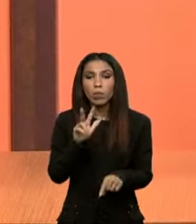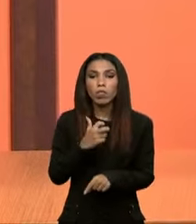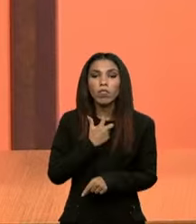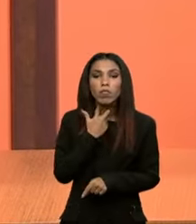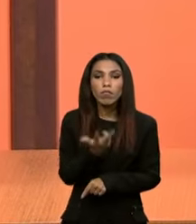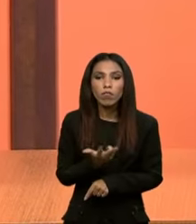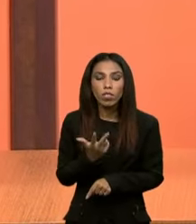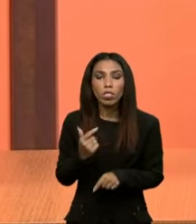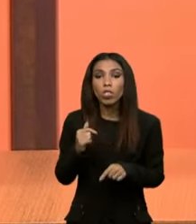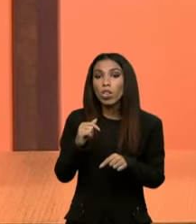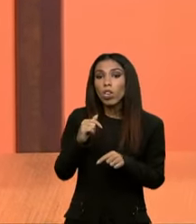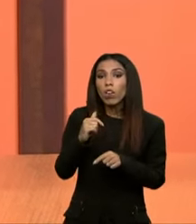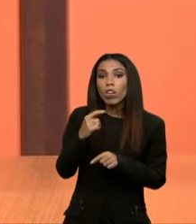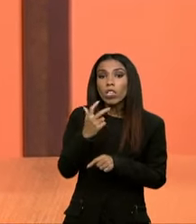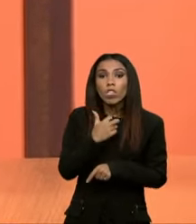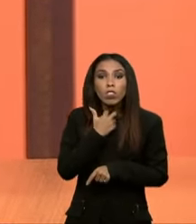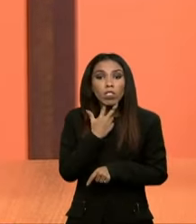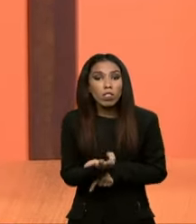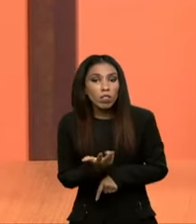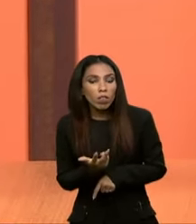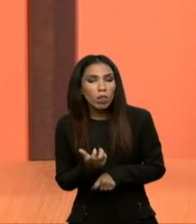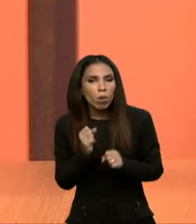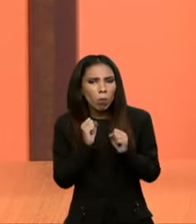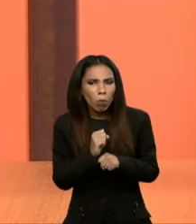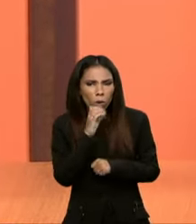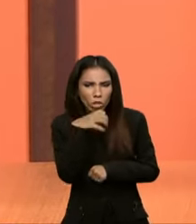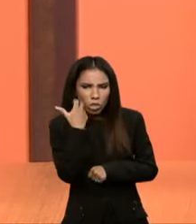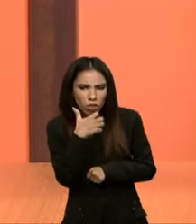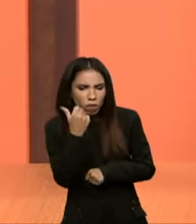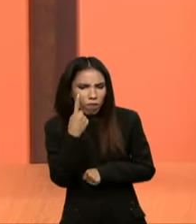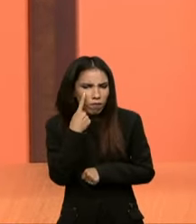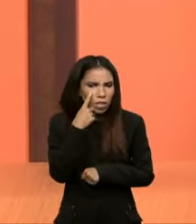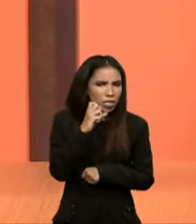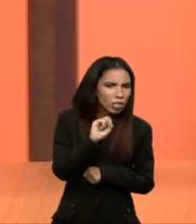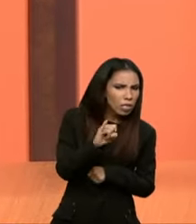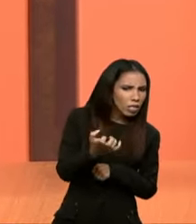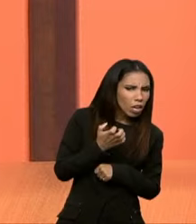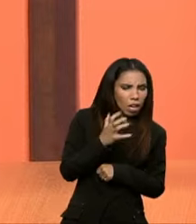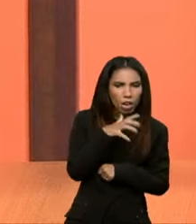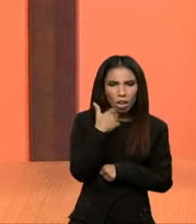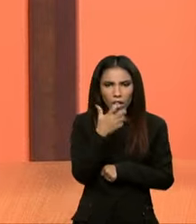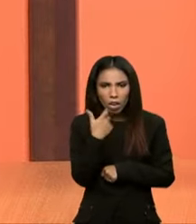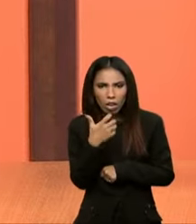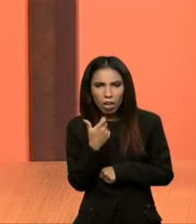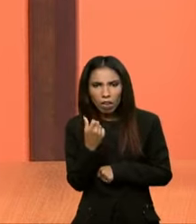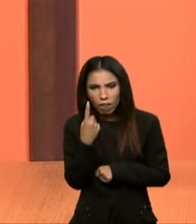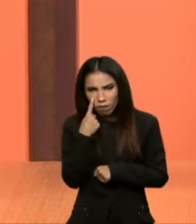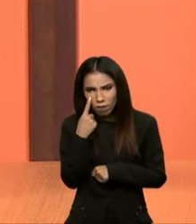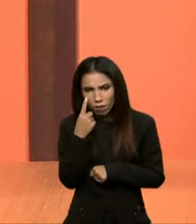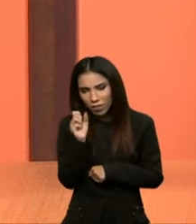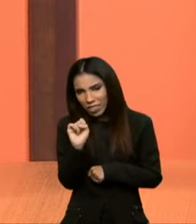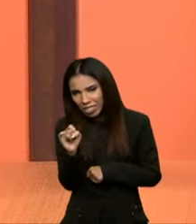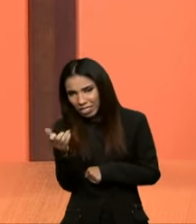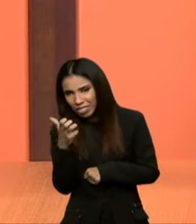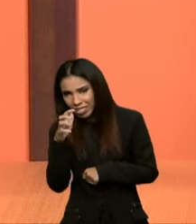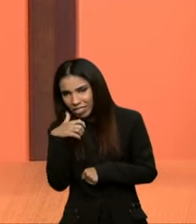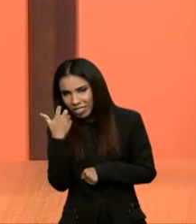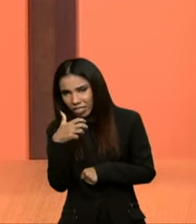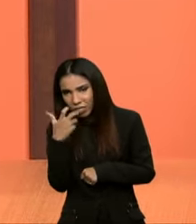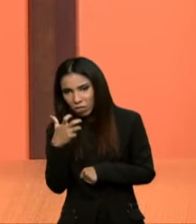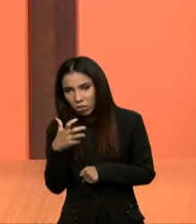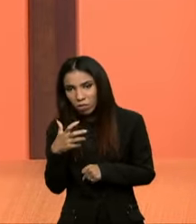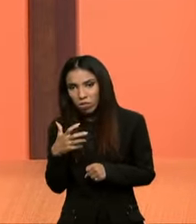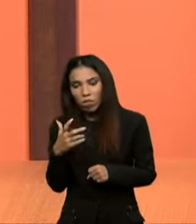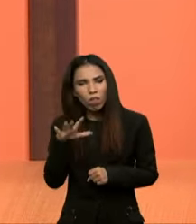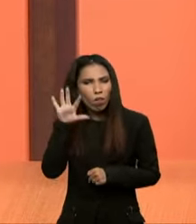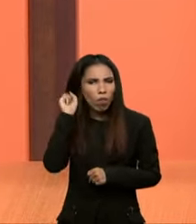Ele falou assim, eu vejo ela na sua voz. Você pode cantar, ver se você quer cantar. Eu falei, vê se eu quero cantar. Já, pô, imagina, já... Complicado, né? Aí eu